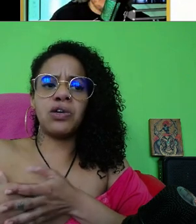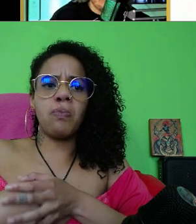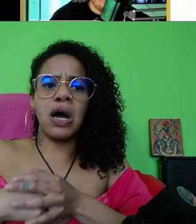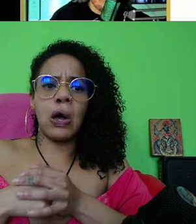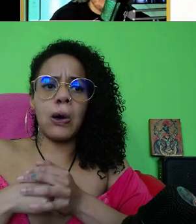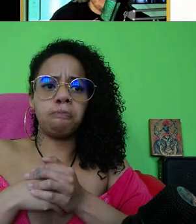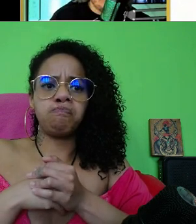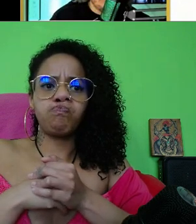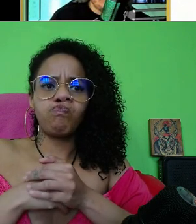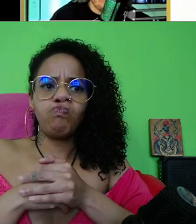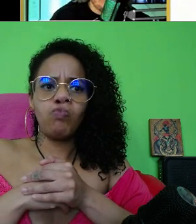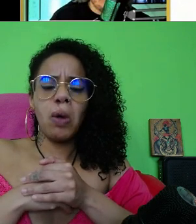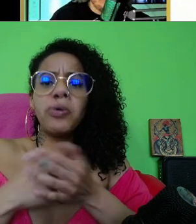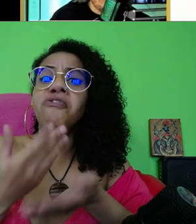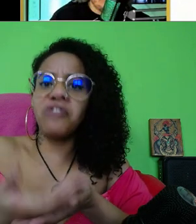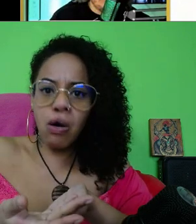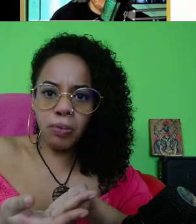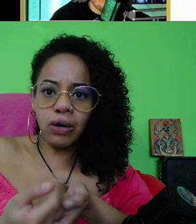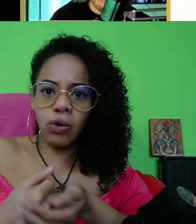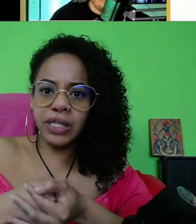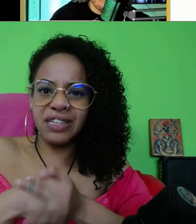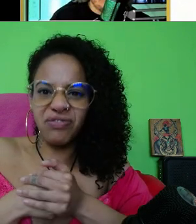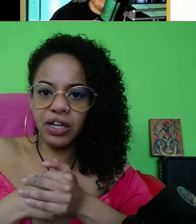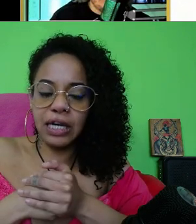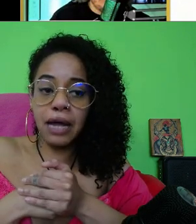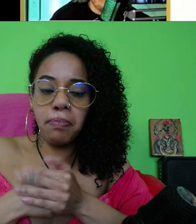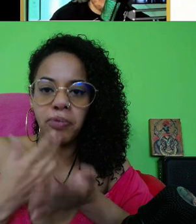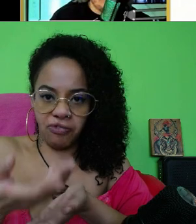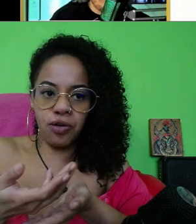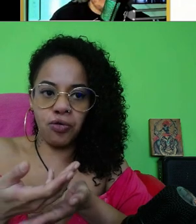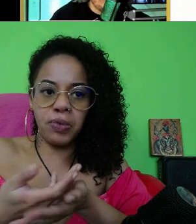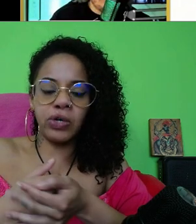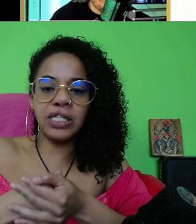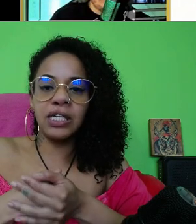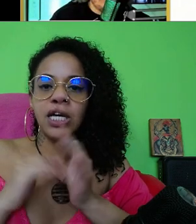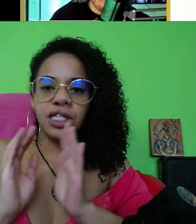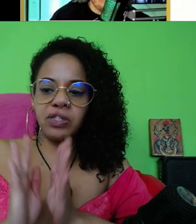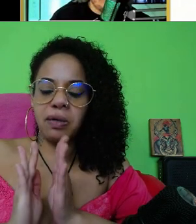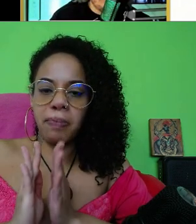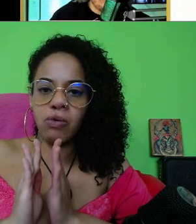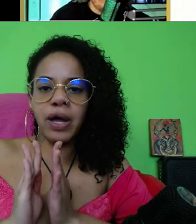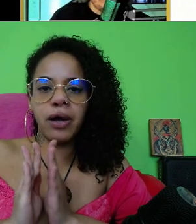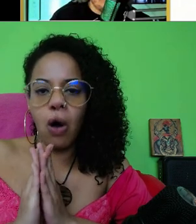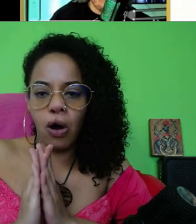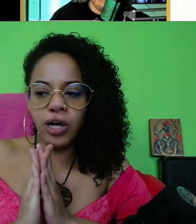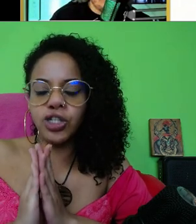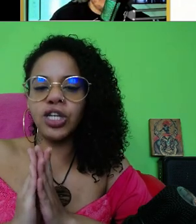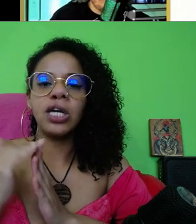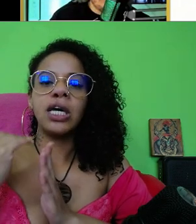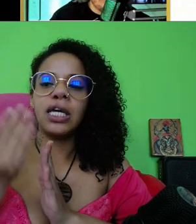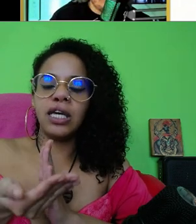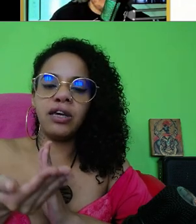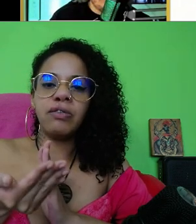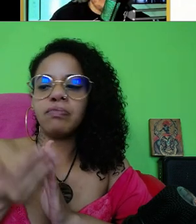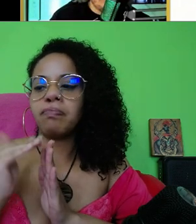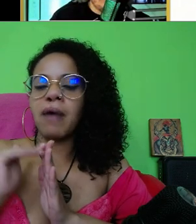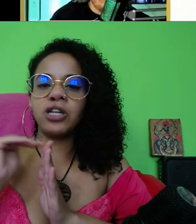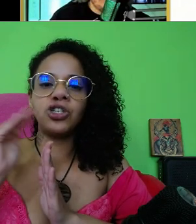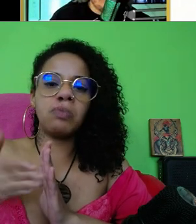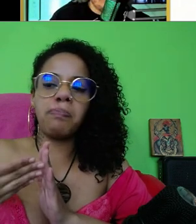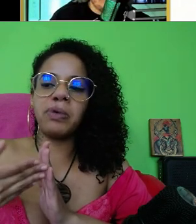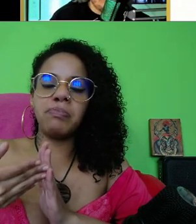fazer uma provar alguma coisa enfim né provar alguma coisa se você pega um recorte e